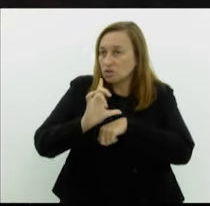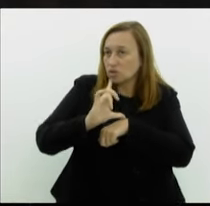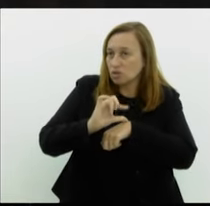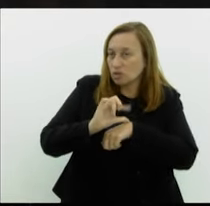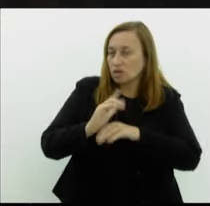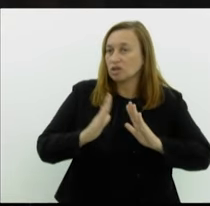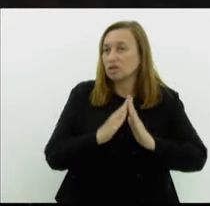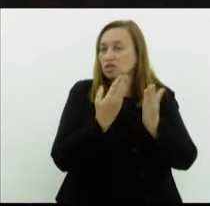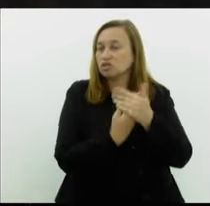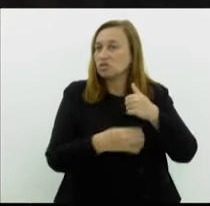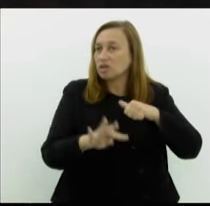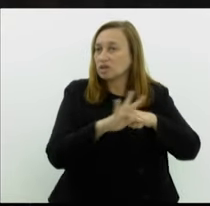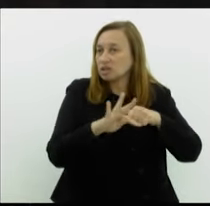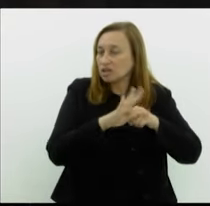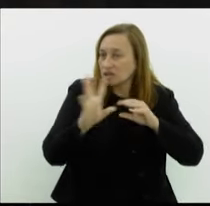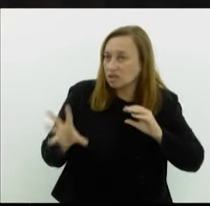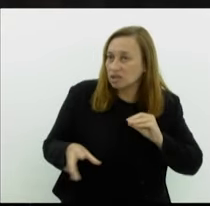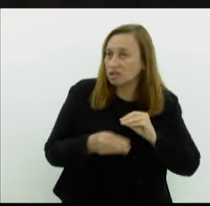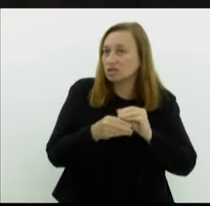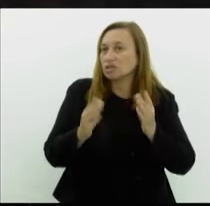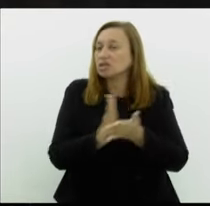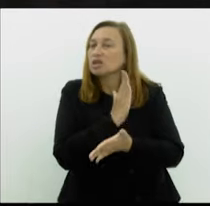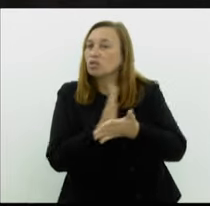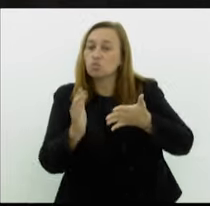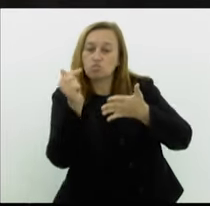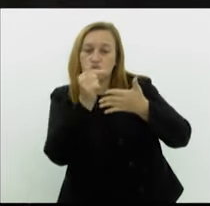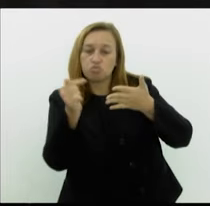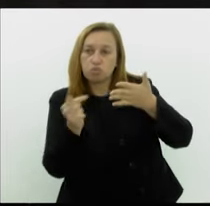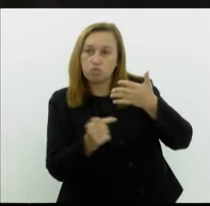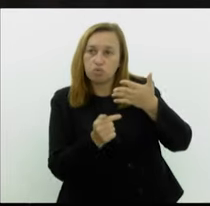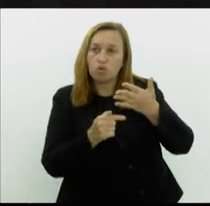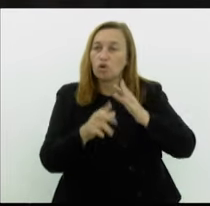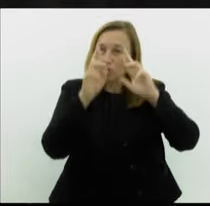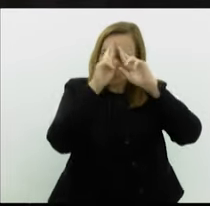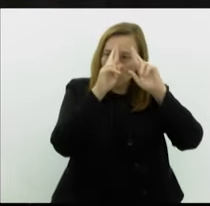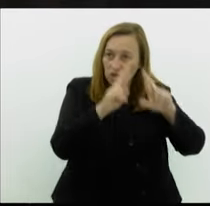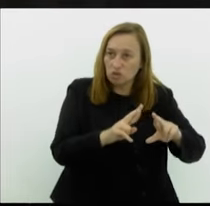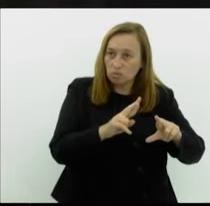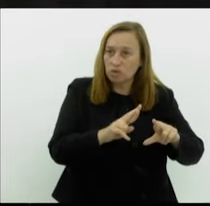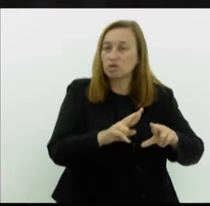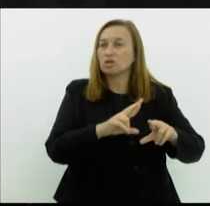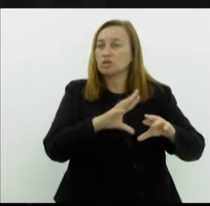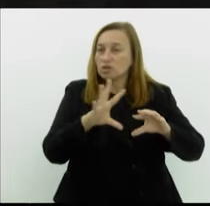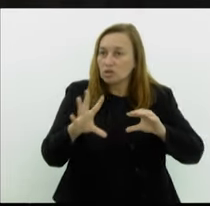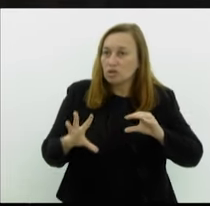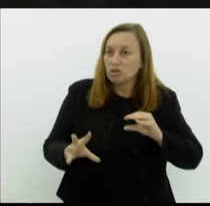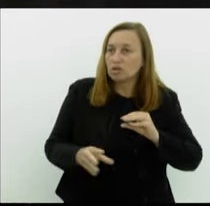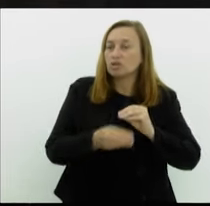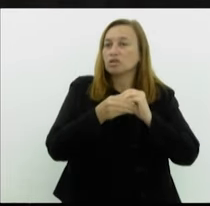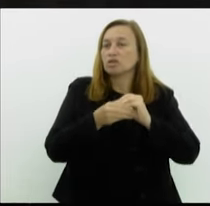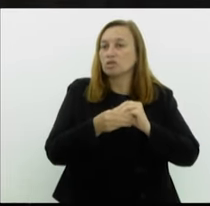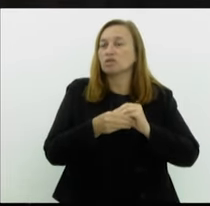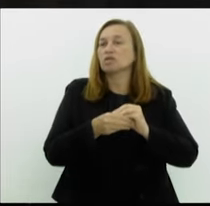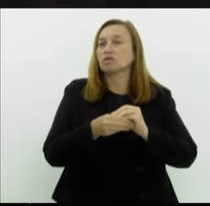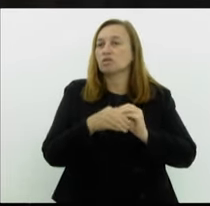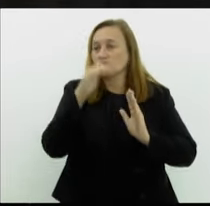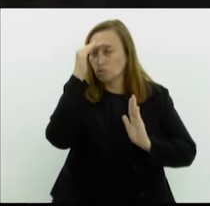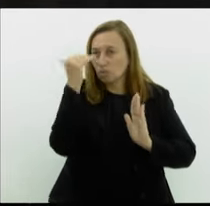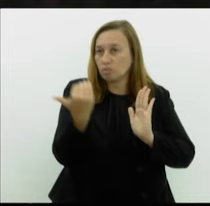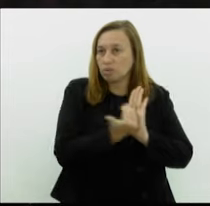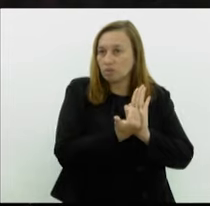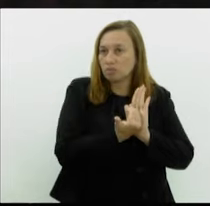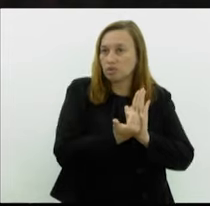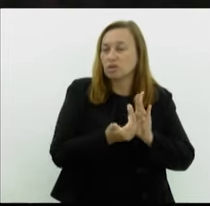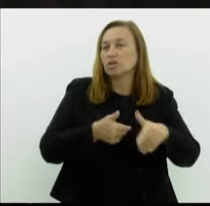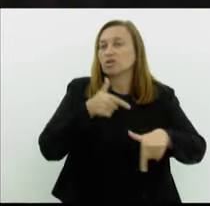da integralização e aqui alguns pontos-chave, como o respeito integral ao cumprimento de um terço da jornada